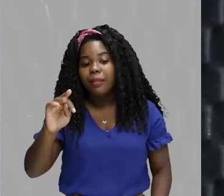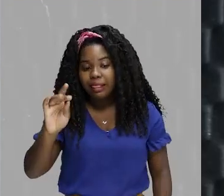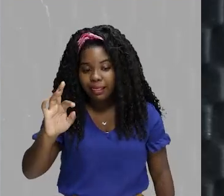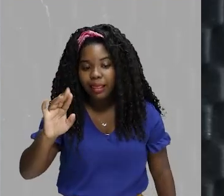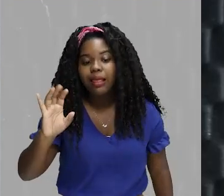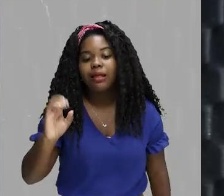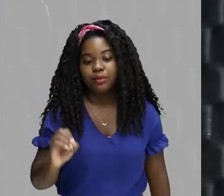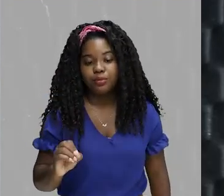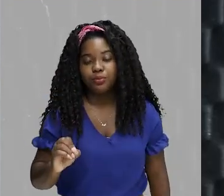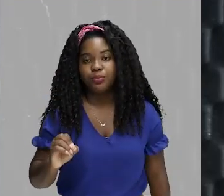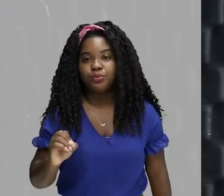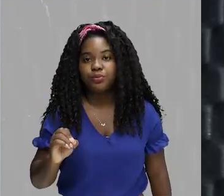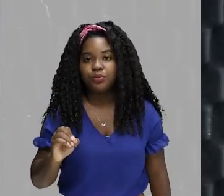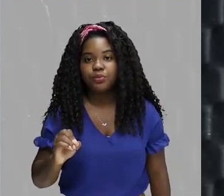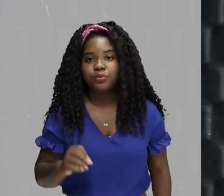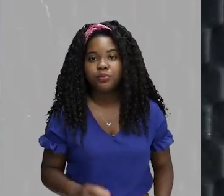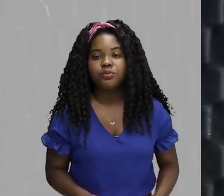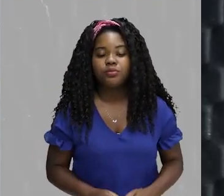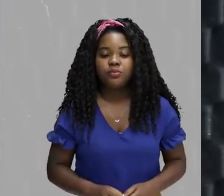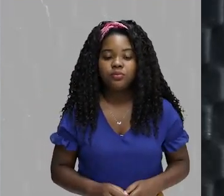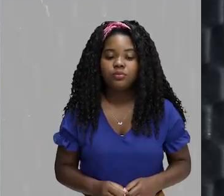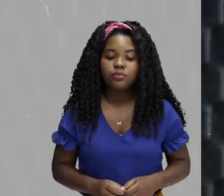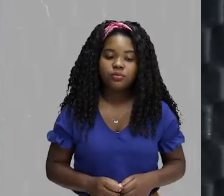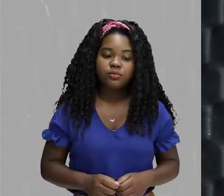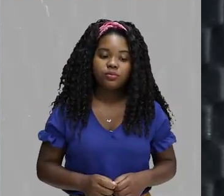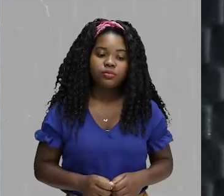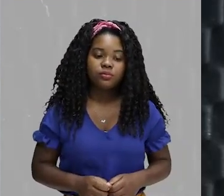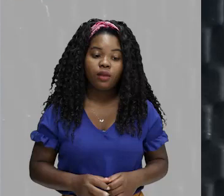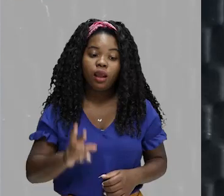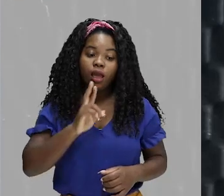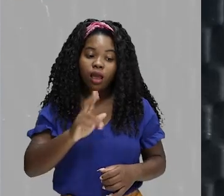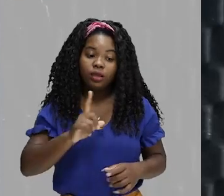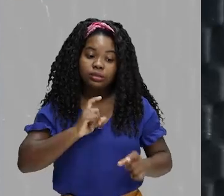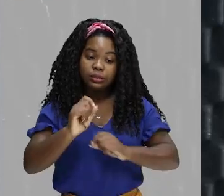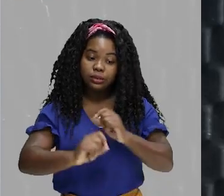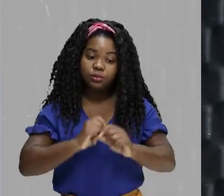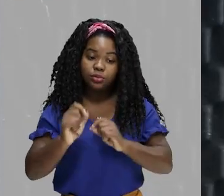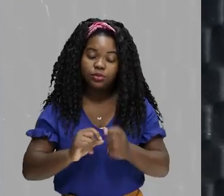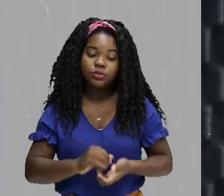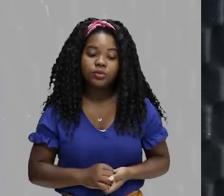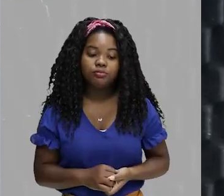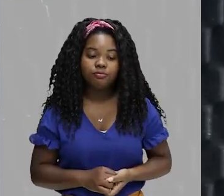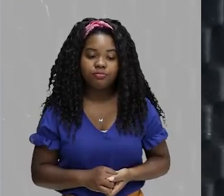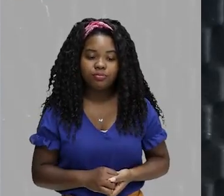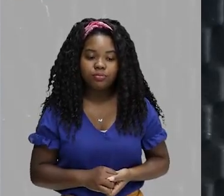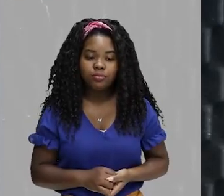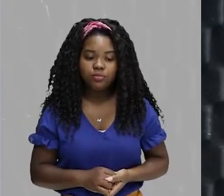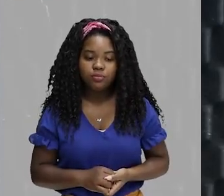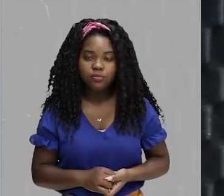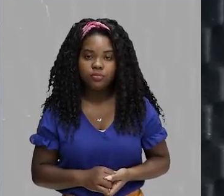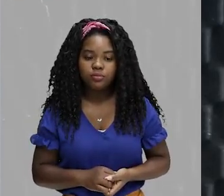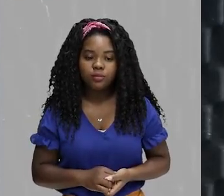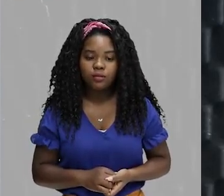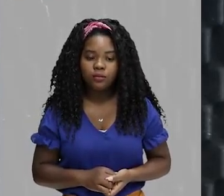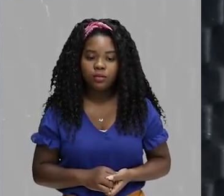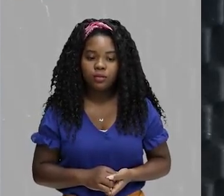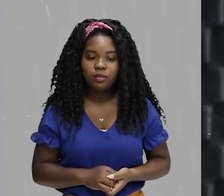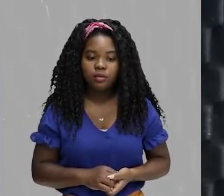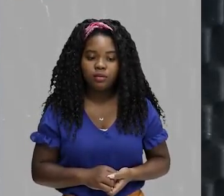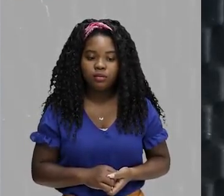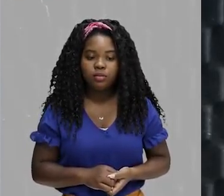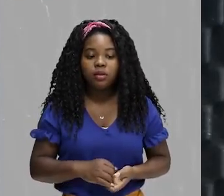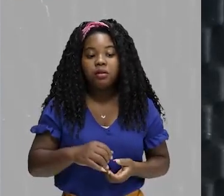do subjuntivo, tá certo? Na resposta, ele também aparece bem aqui, ó. Pode ser que